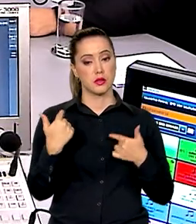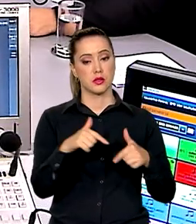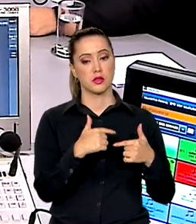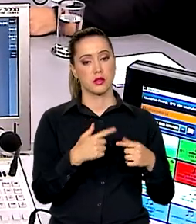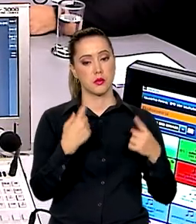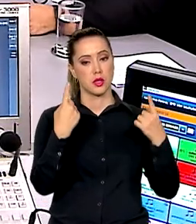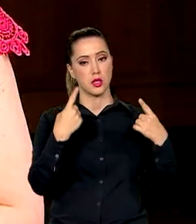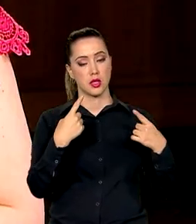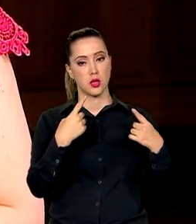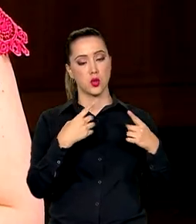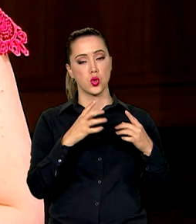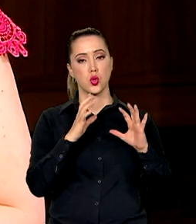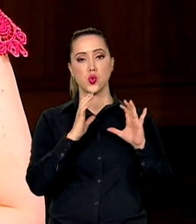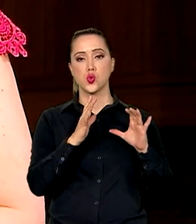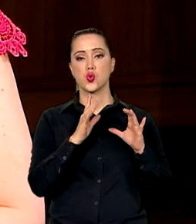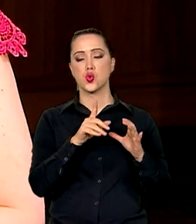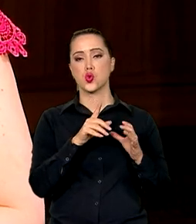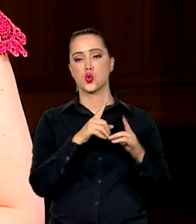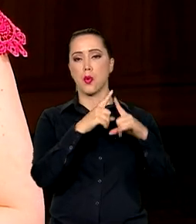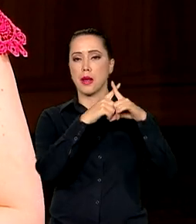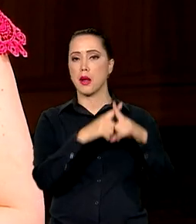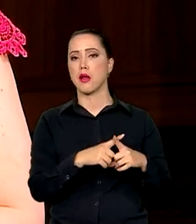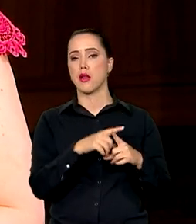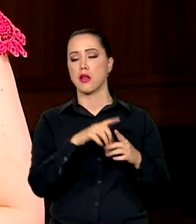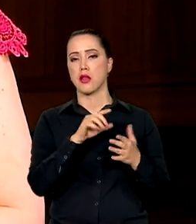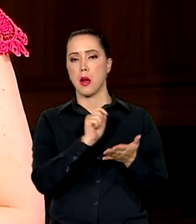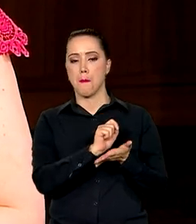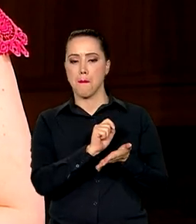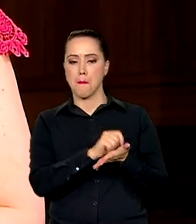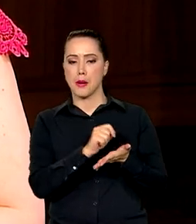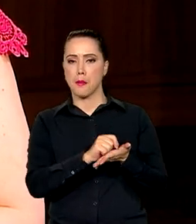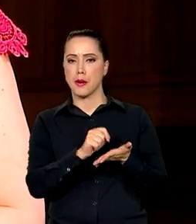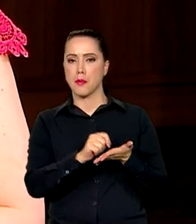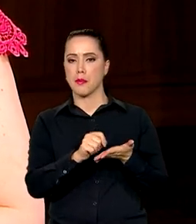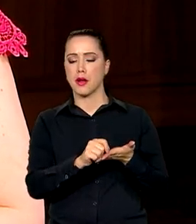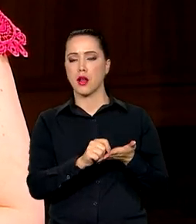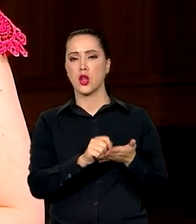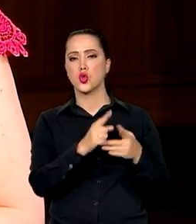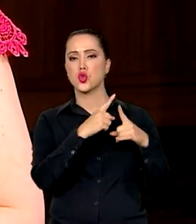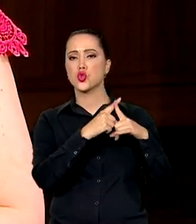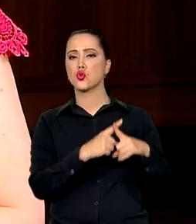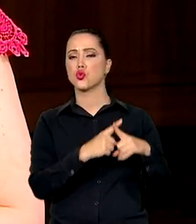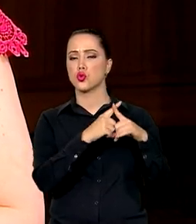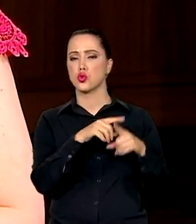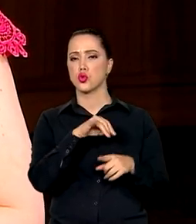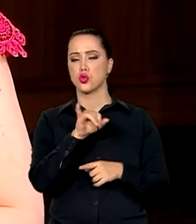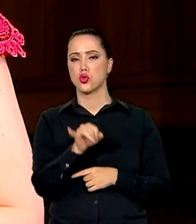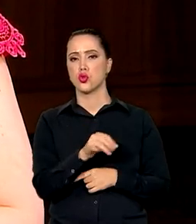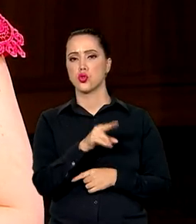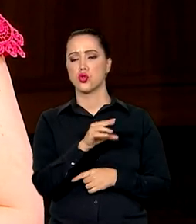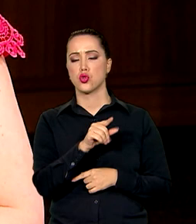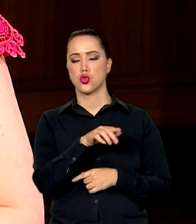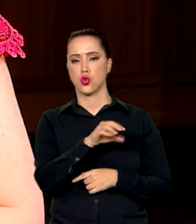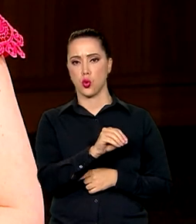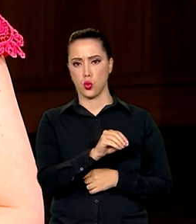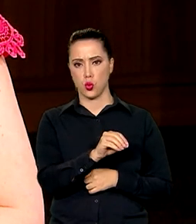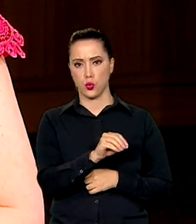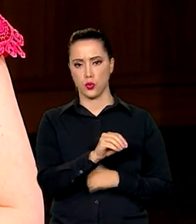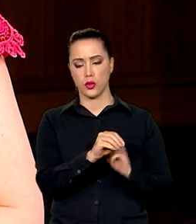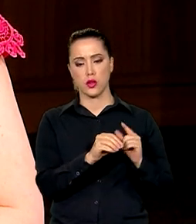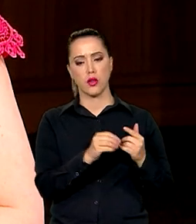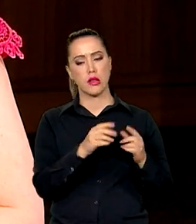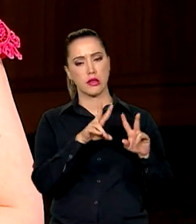apostas esportivas uma proposta tá tramitando já no Congresso para regulamentar a atividade e vai tratar da